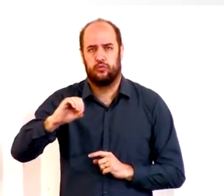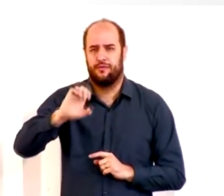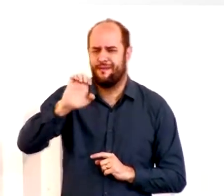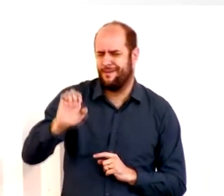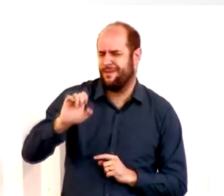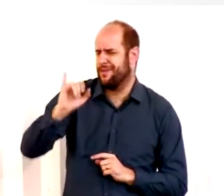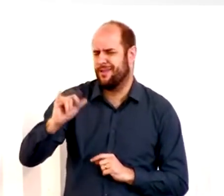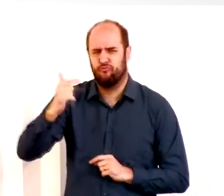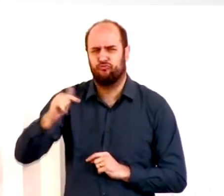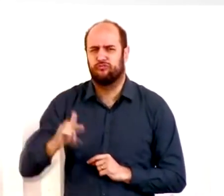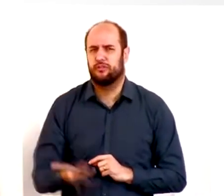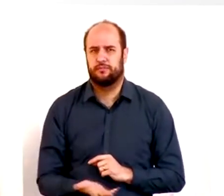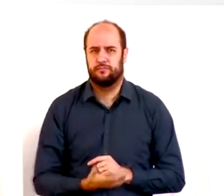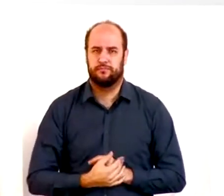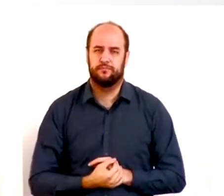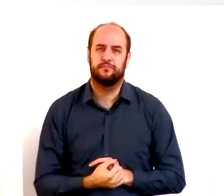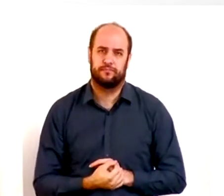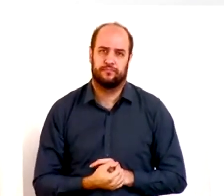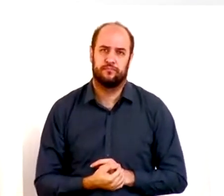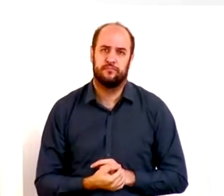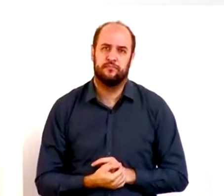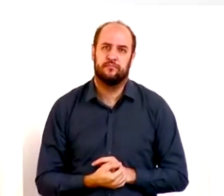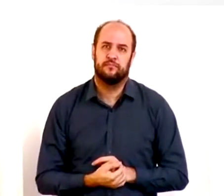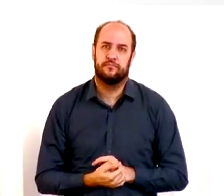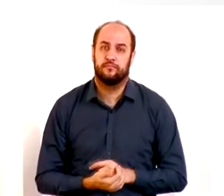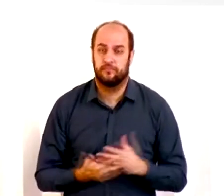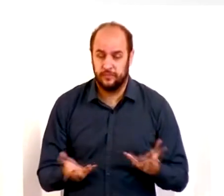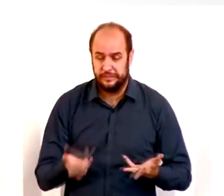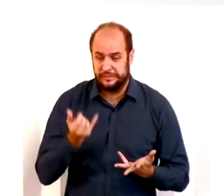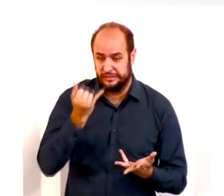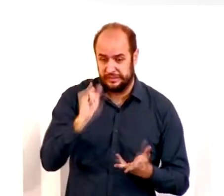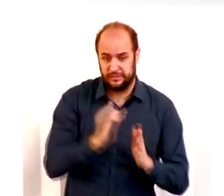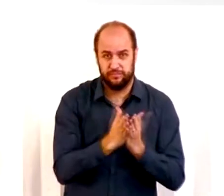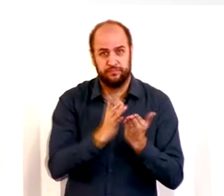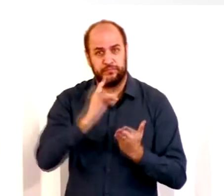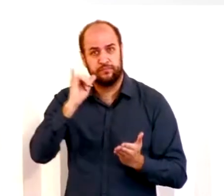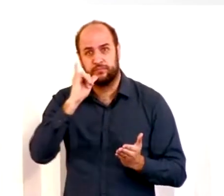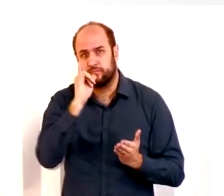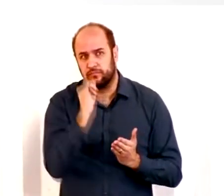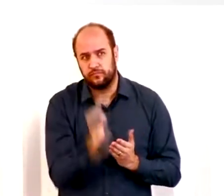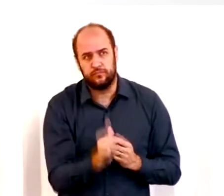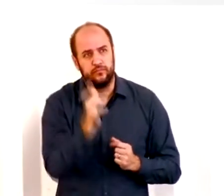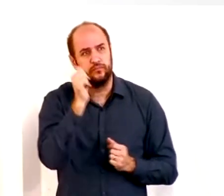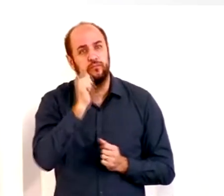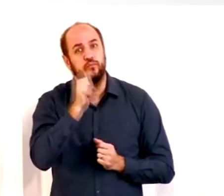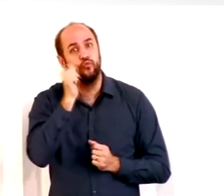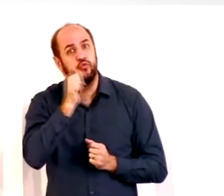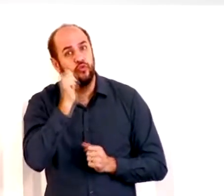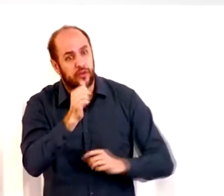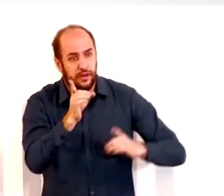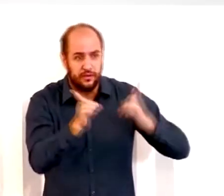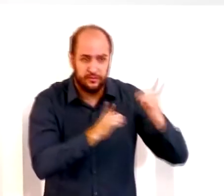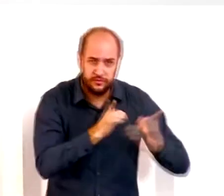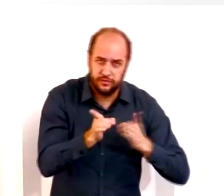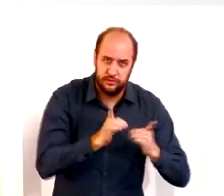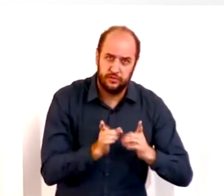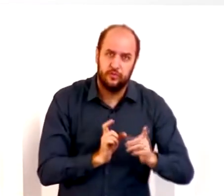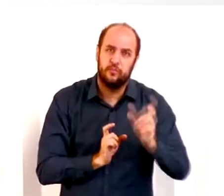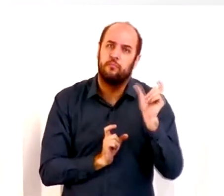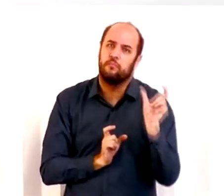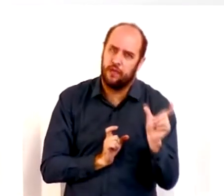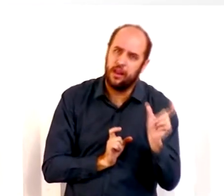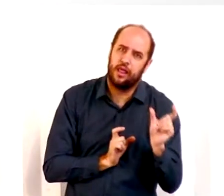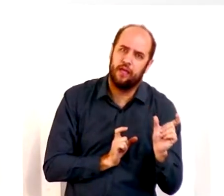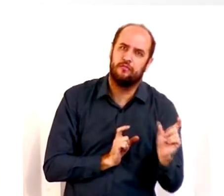diaconi, diacono, só isso. E se o texto bíblico estivesse falando de diaconisas, o termo estaria